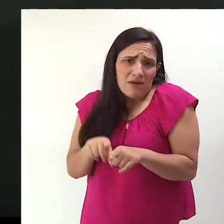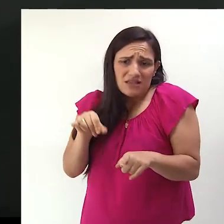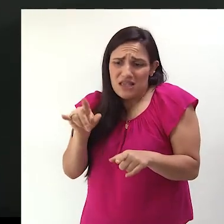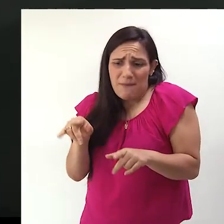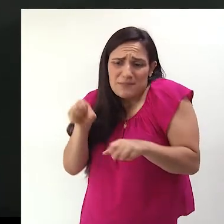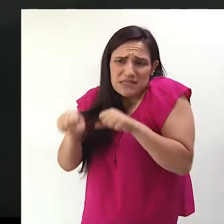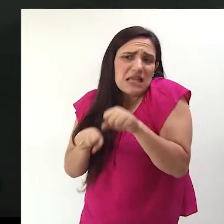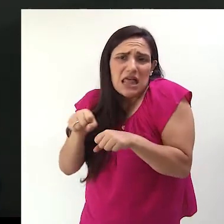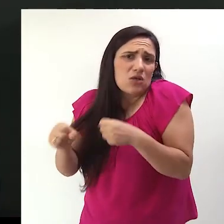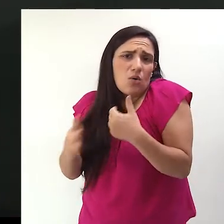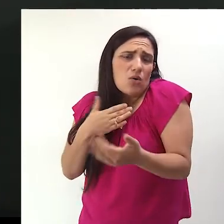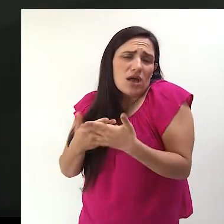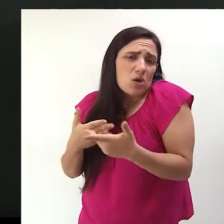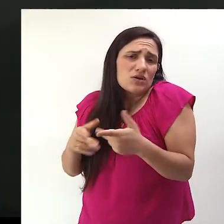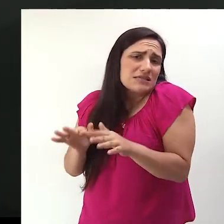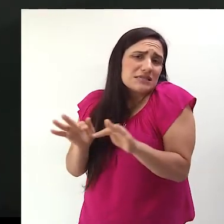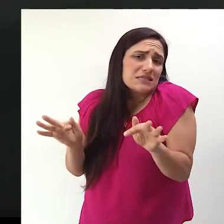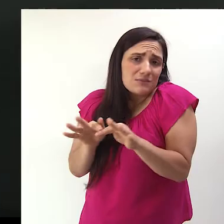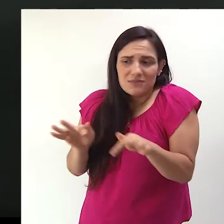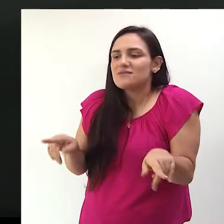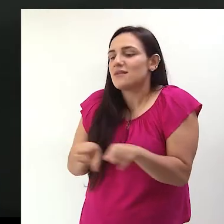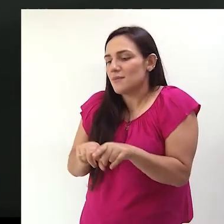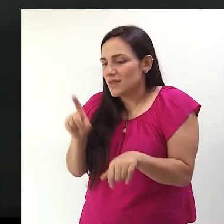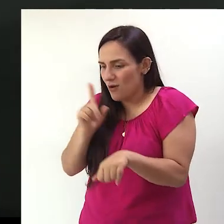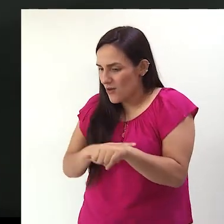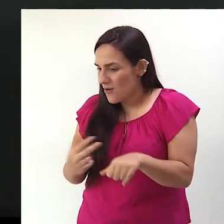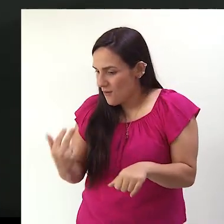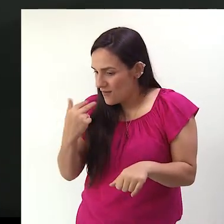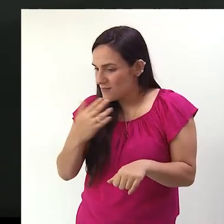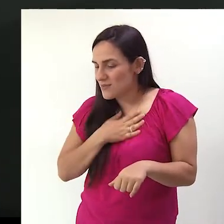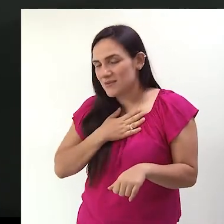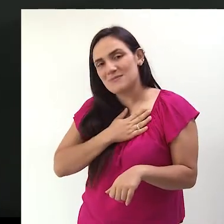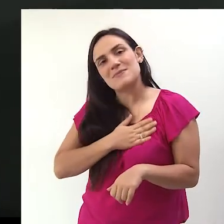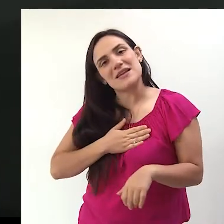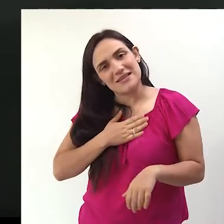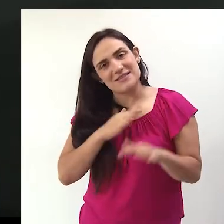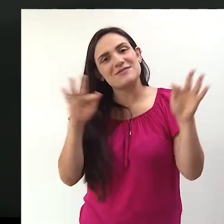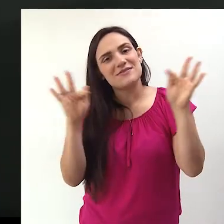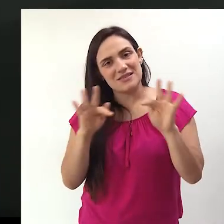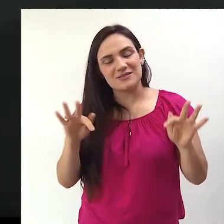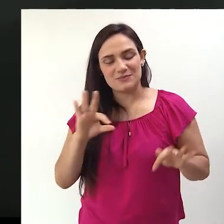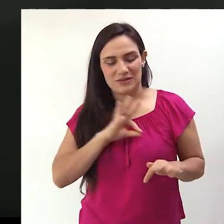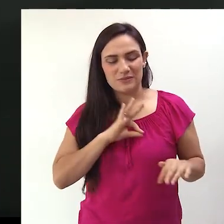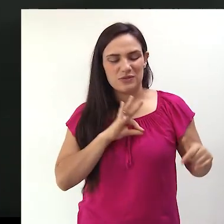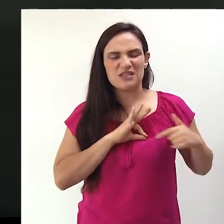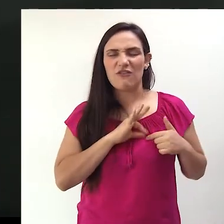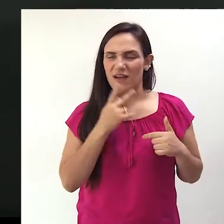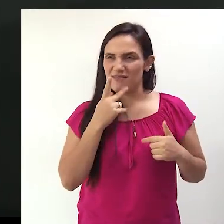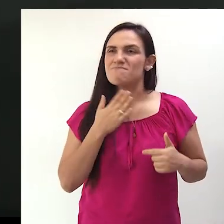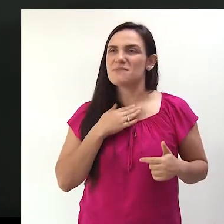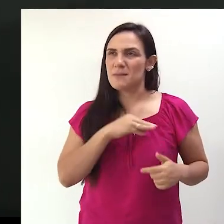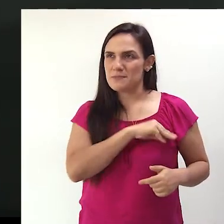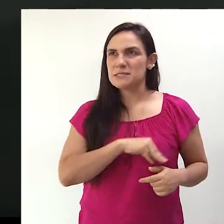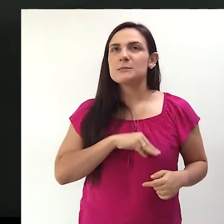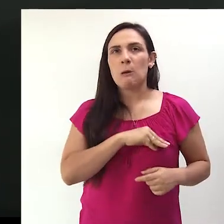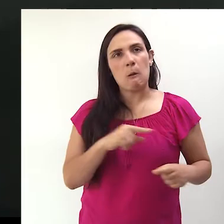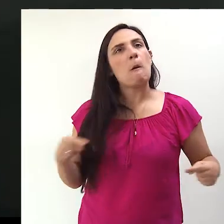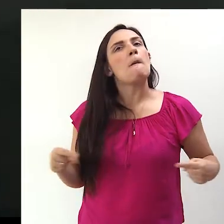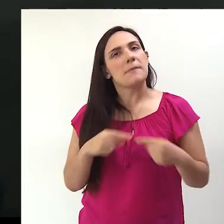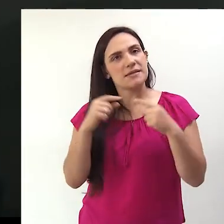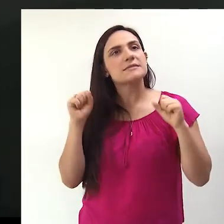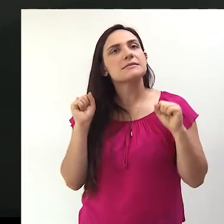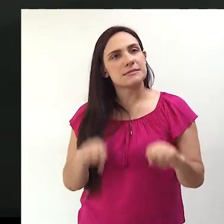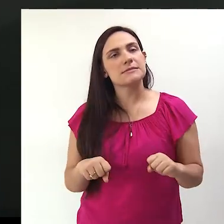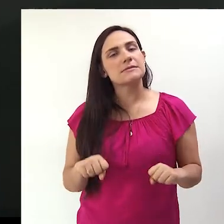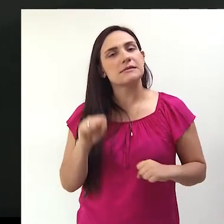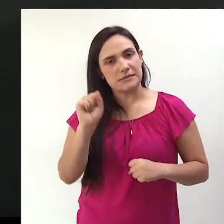acho que é isso que motiva o policial a sair de casa todo dia e sentir a gratidão de uma vítima, nem